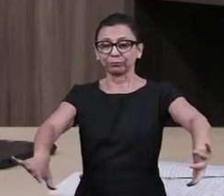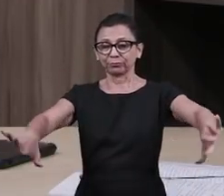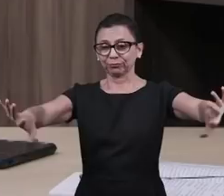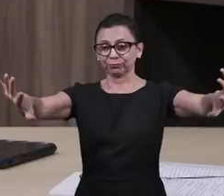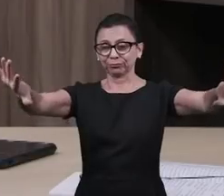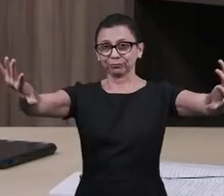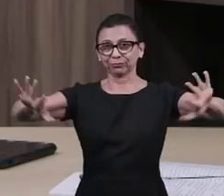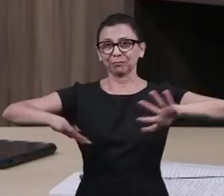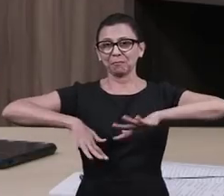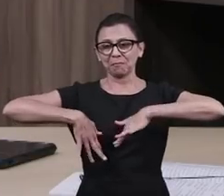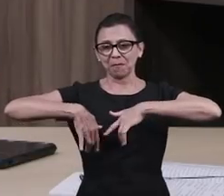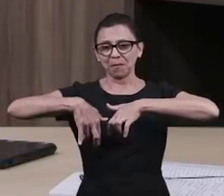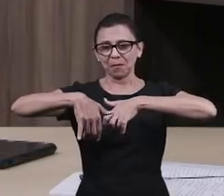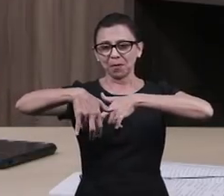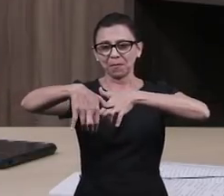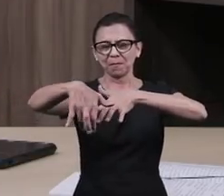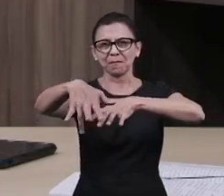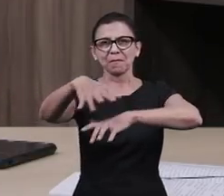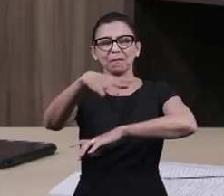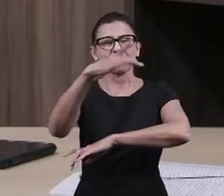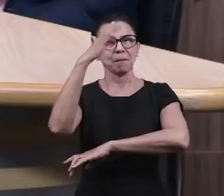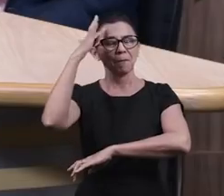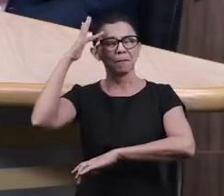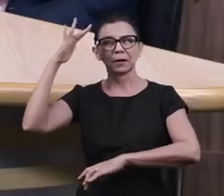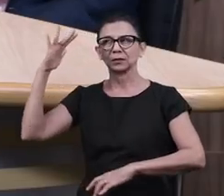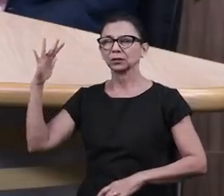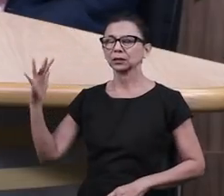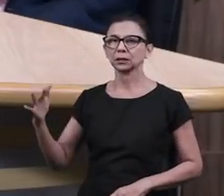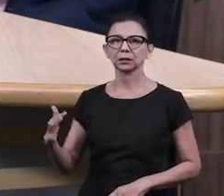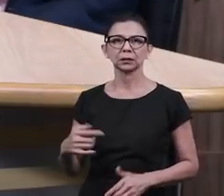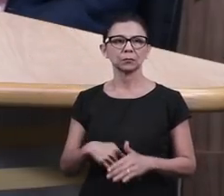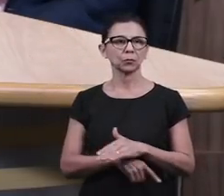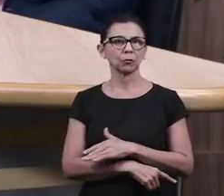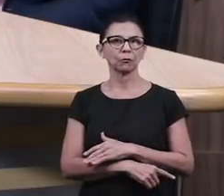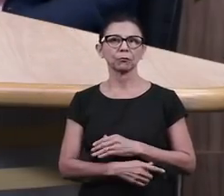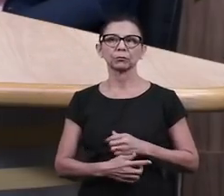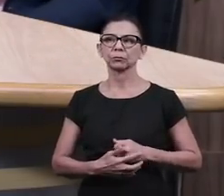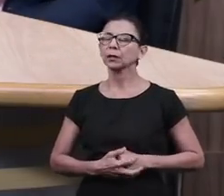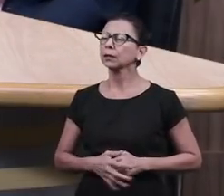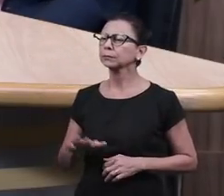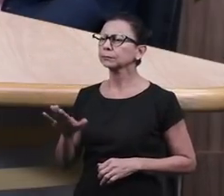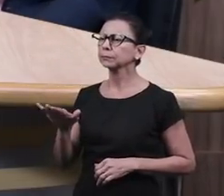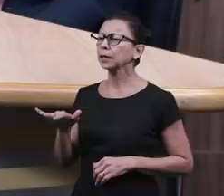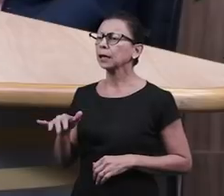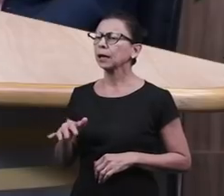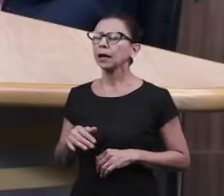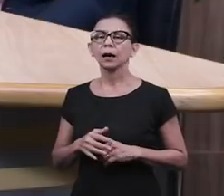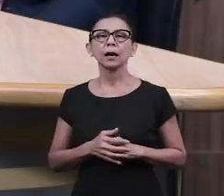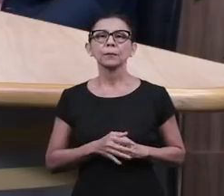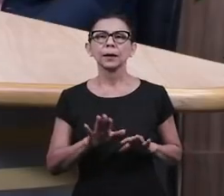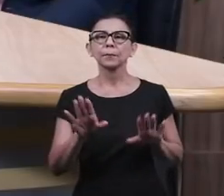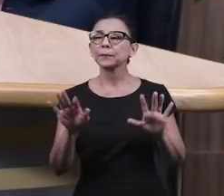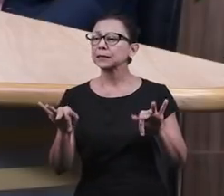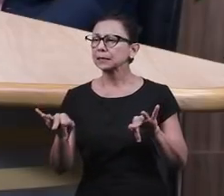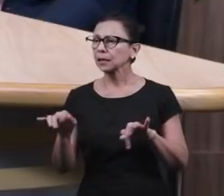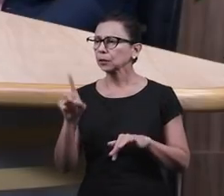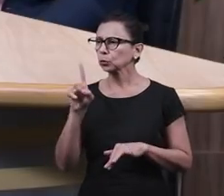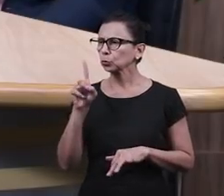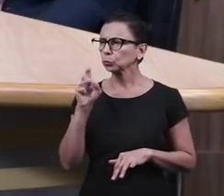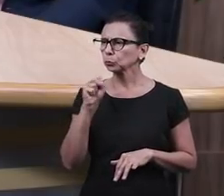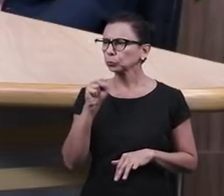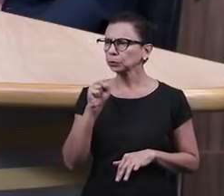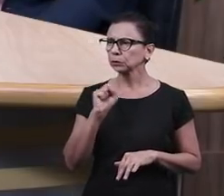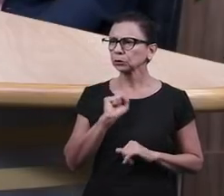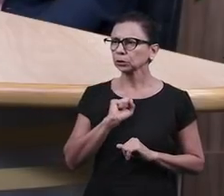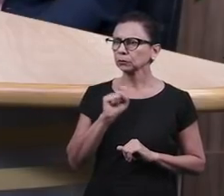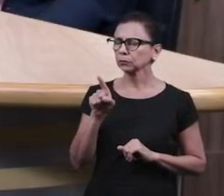porque eu fico imaginando a grandeza daquele momento. Maravilhoso. Mas amém. Marcelo, encerrando aqui, um minutinho mais.